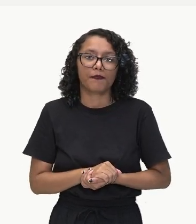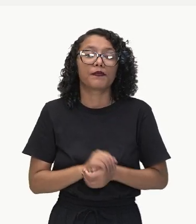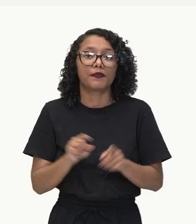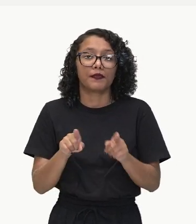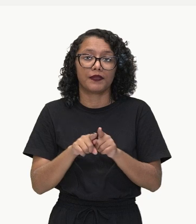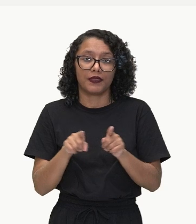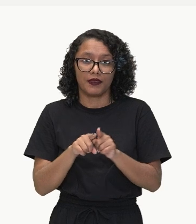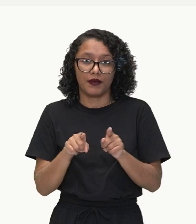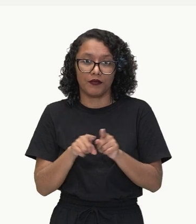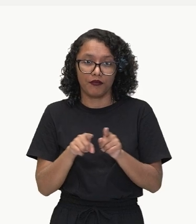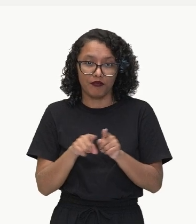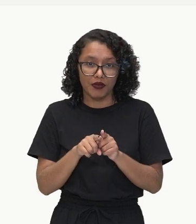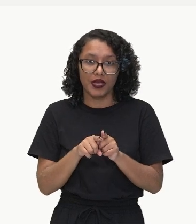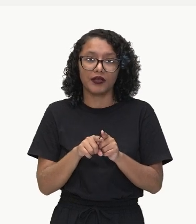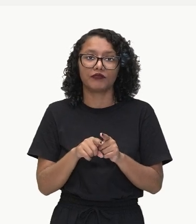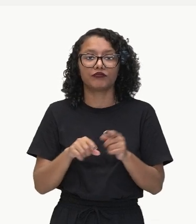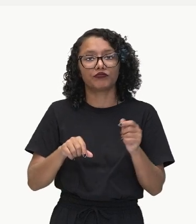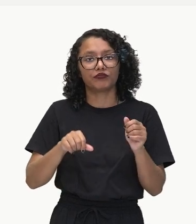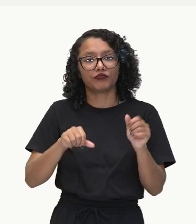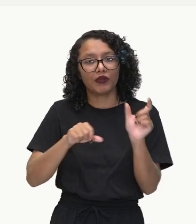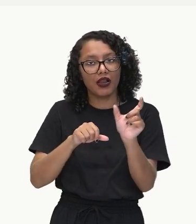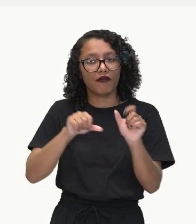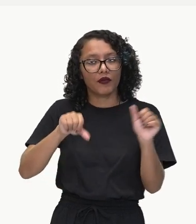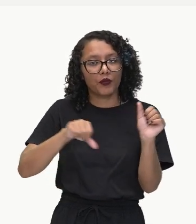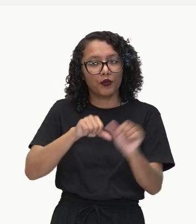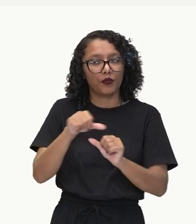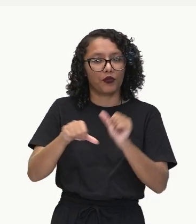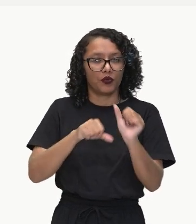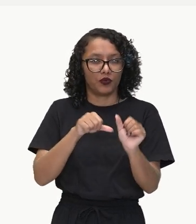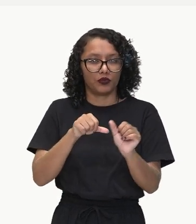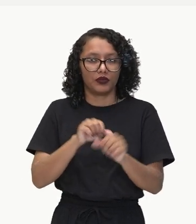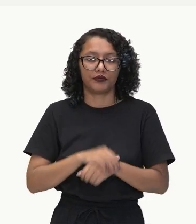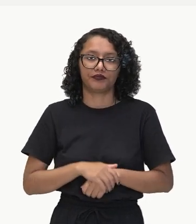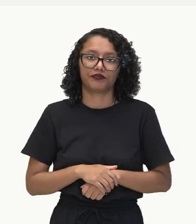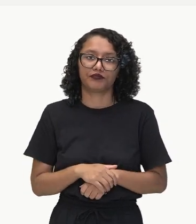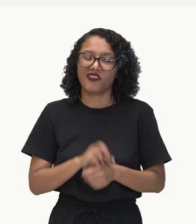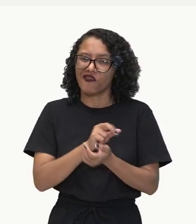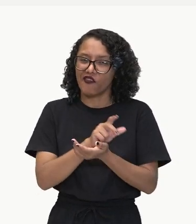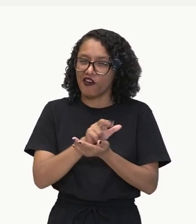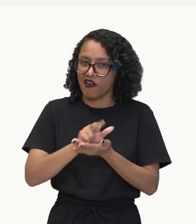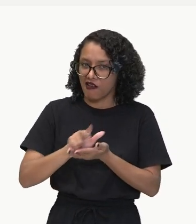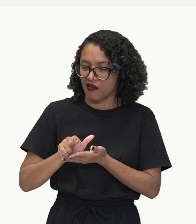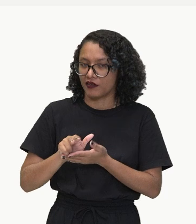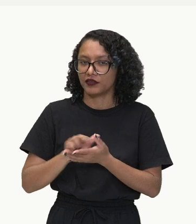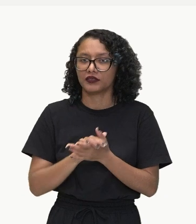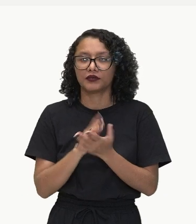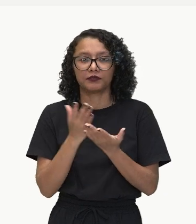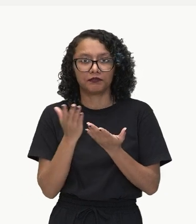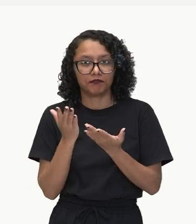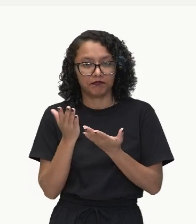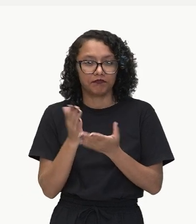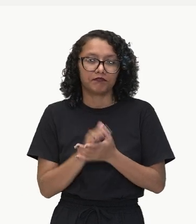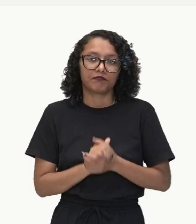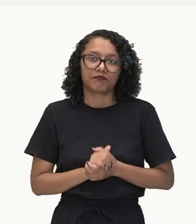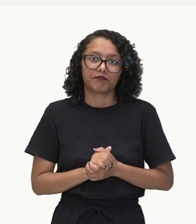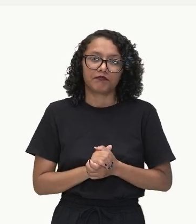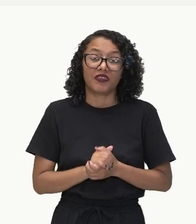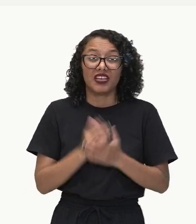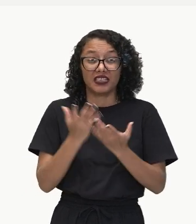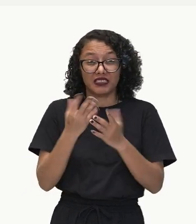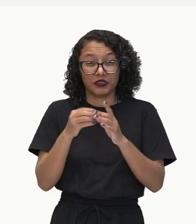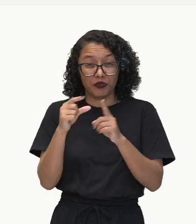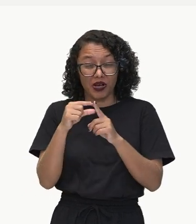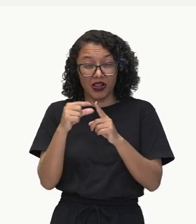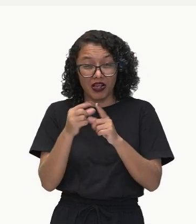transformação de uma nova expressão. E vareios também que ele cria. Então notem aí que essas criações de